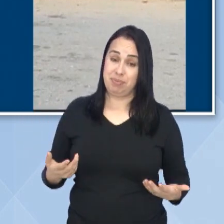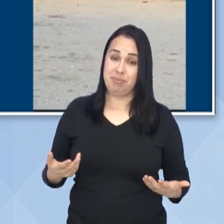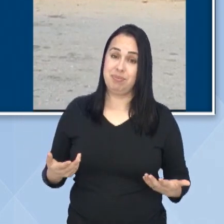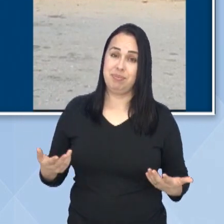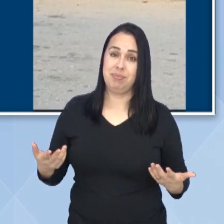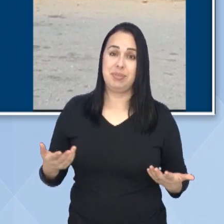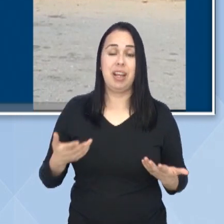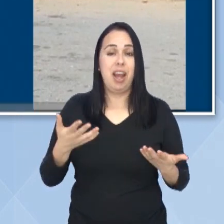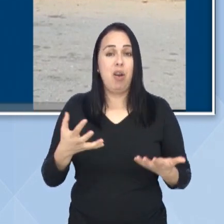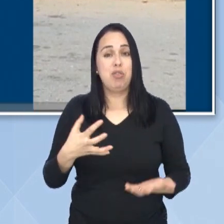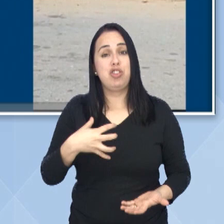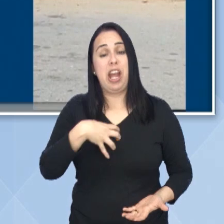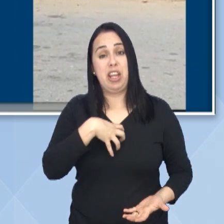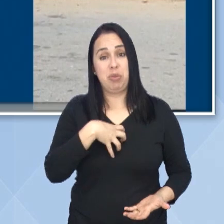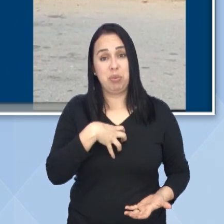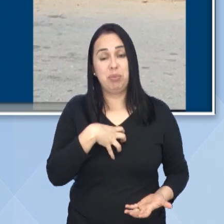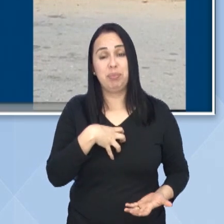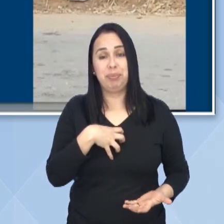isso aí,